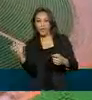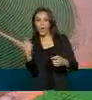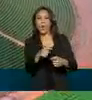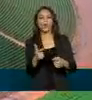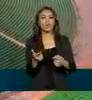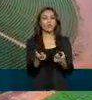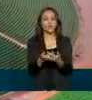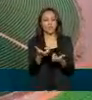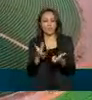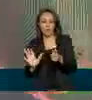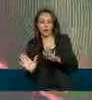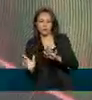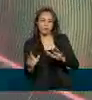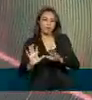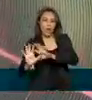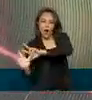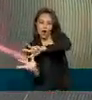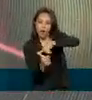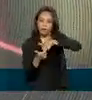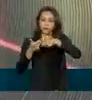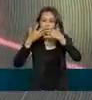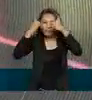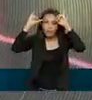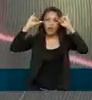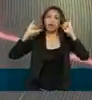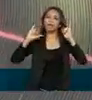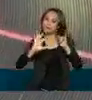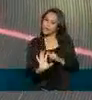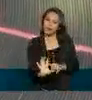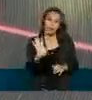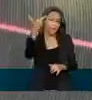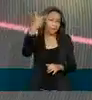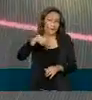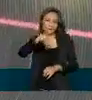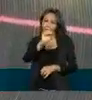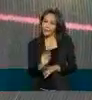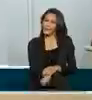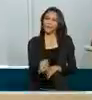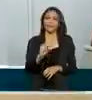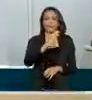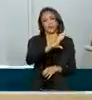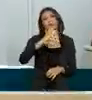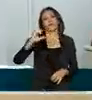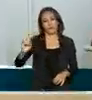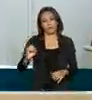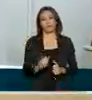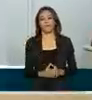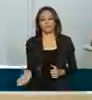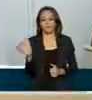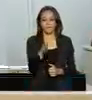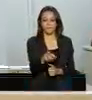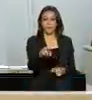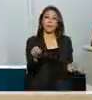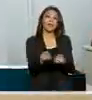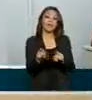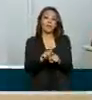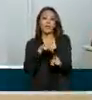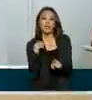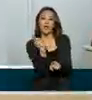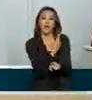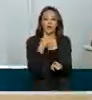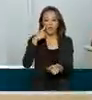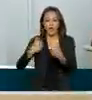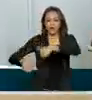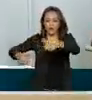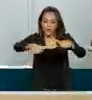contrabando de defensivos e de gado prática muito comum nas regiões Sul e centro-oeste também fazemos avaliação de Campos de produção